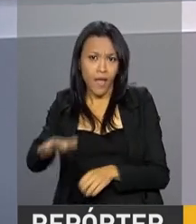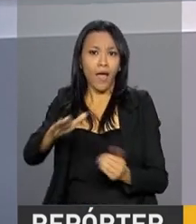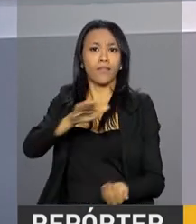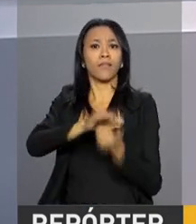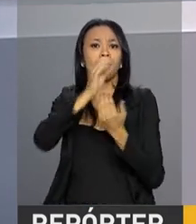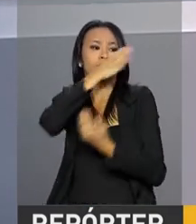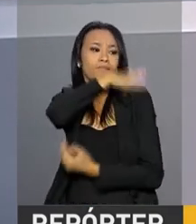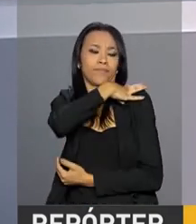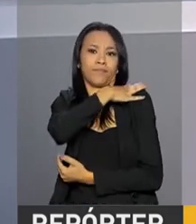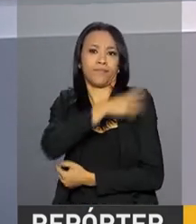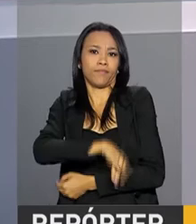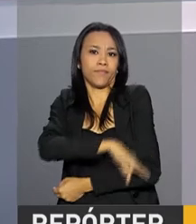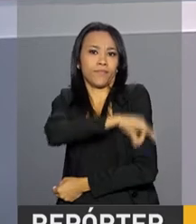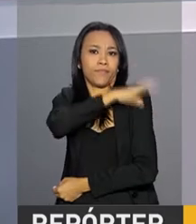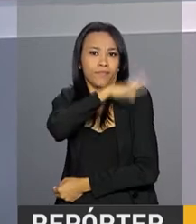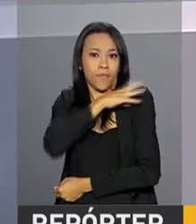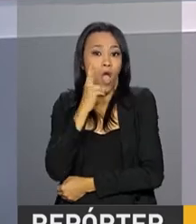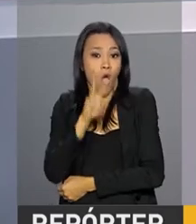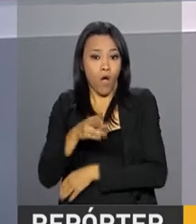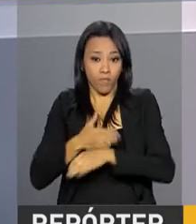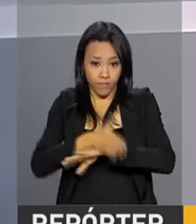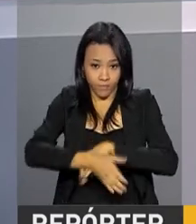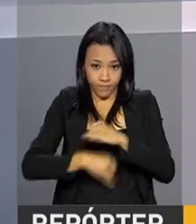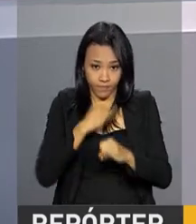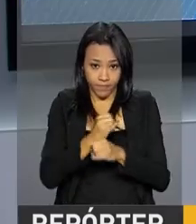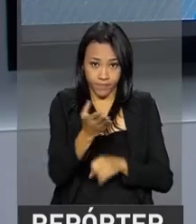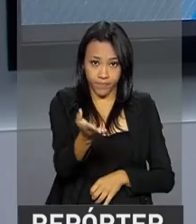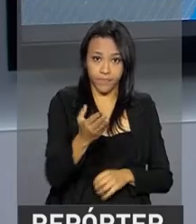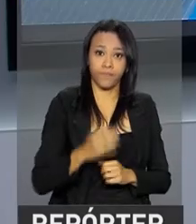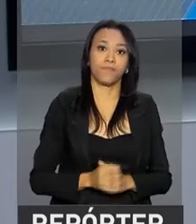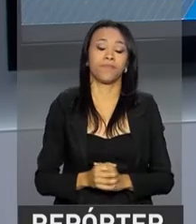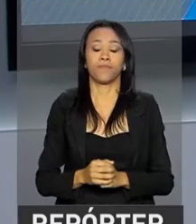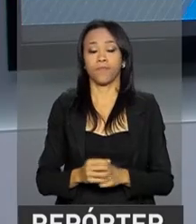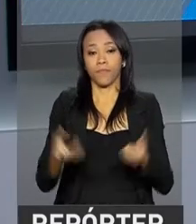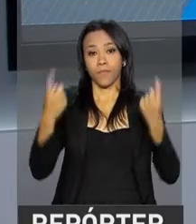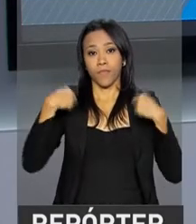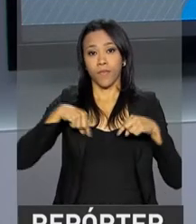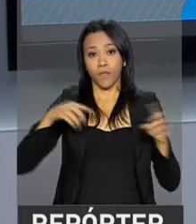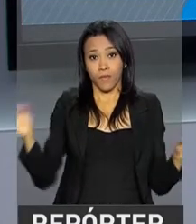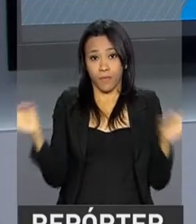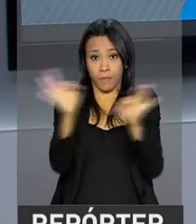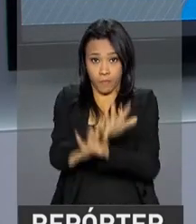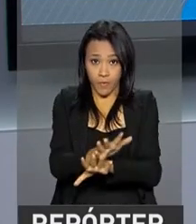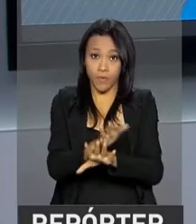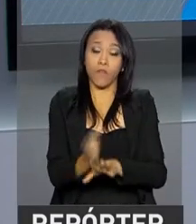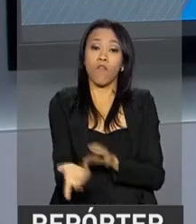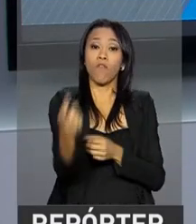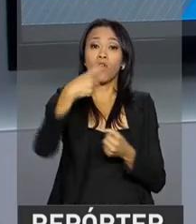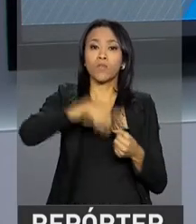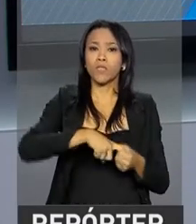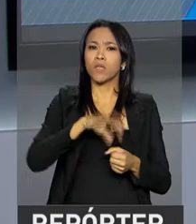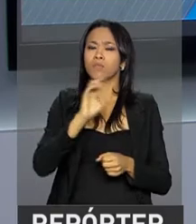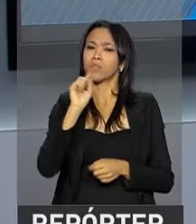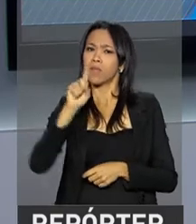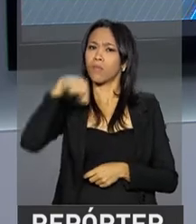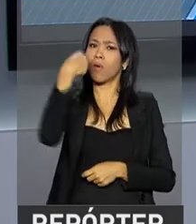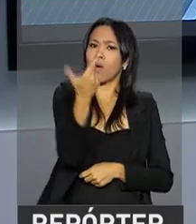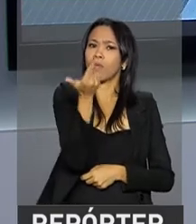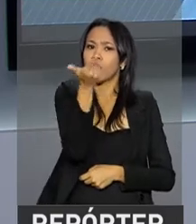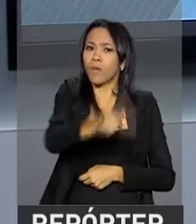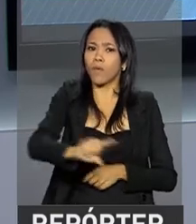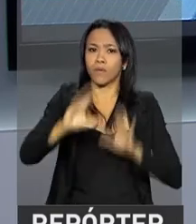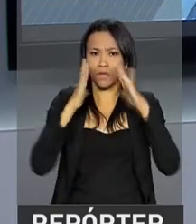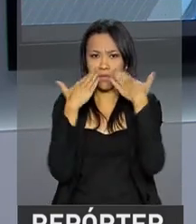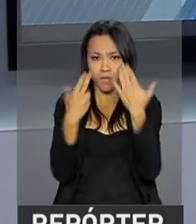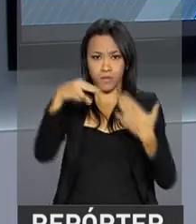inscrições estão disponíveis nesse site que aparece na sua tela e nós ficamos por aqui voltamos em uma hora na próxima edição